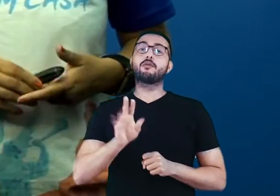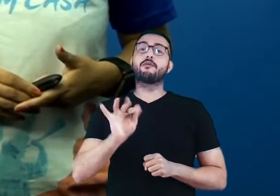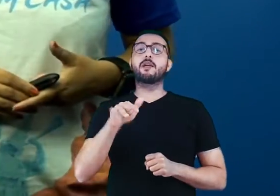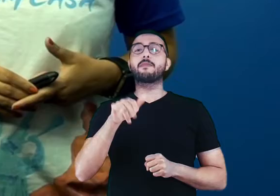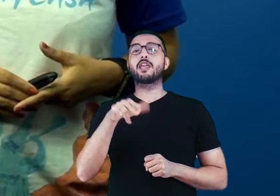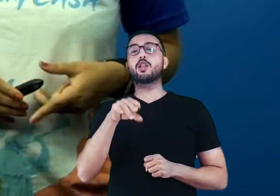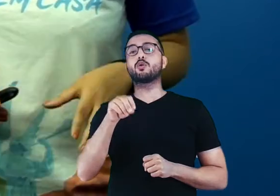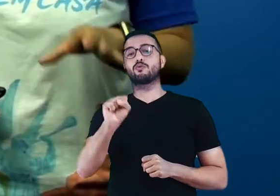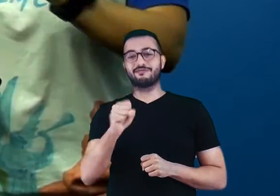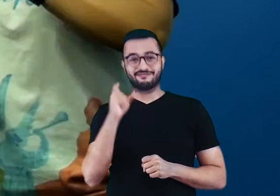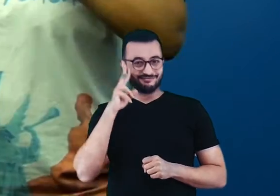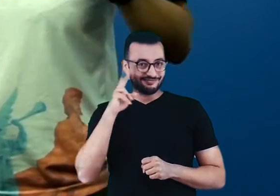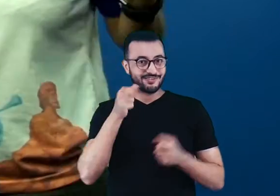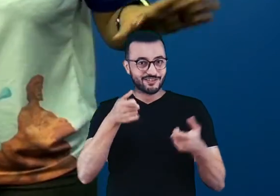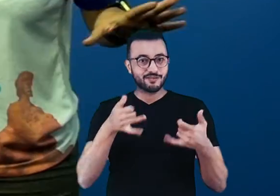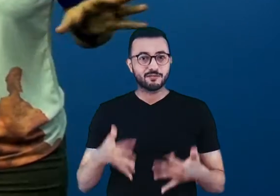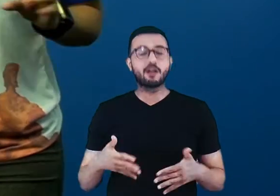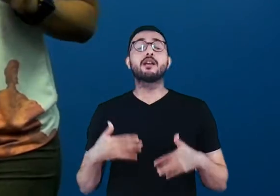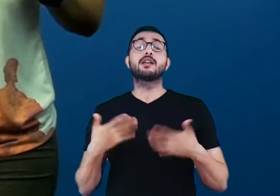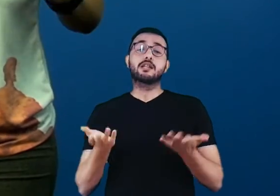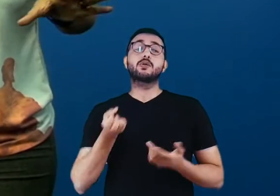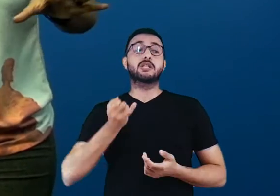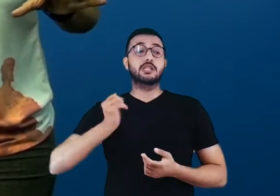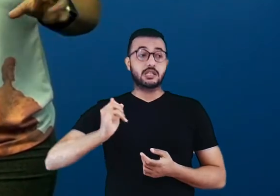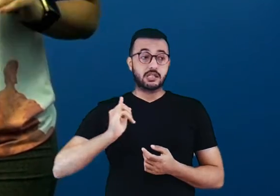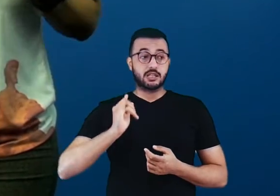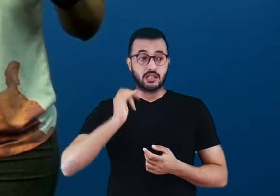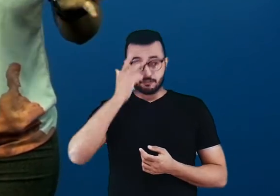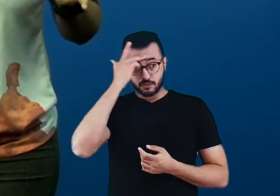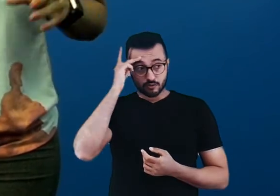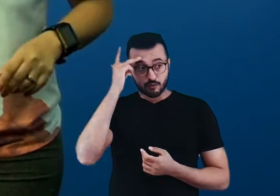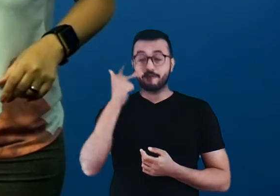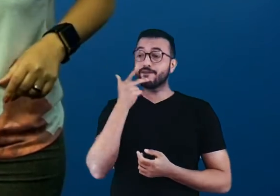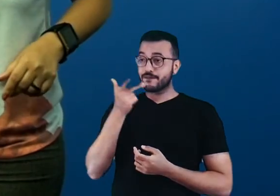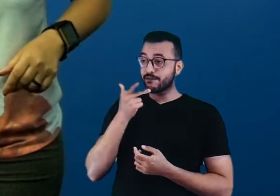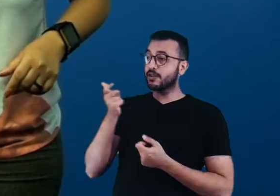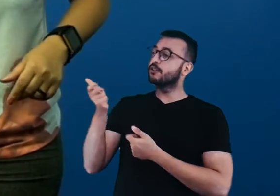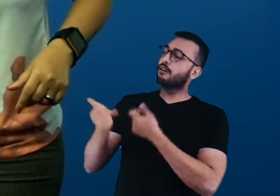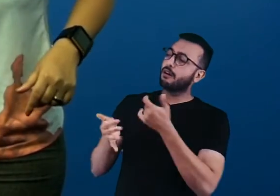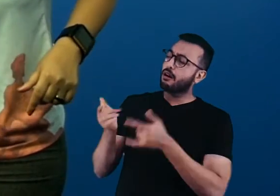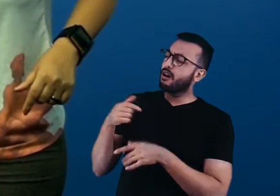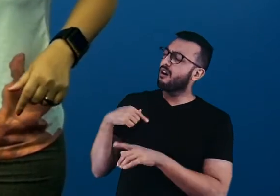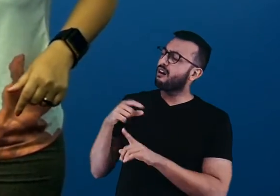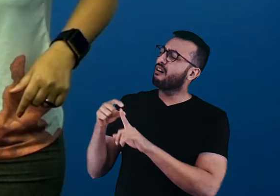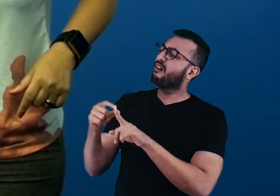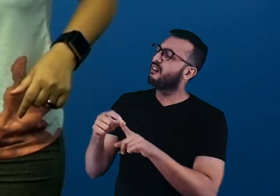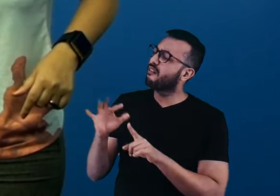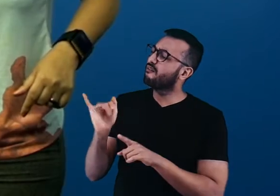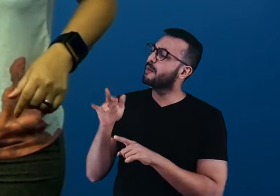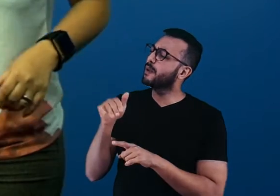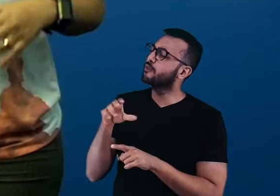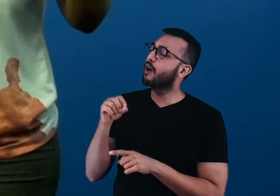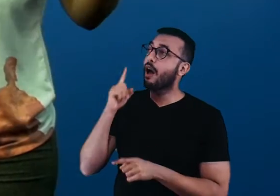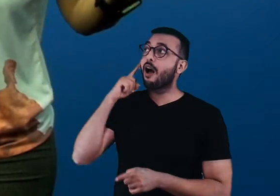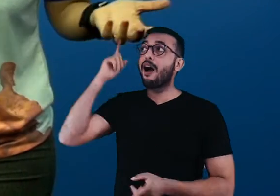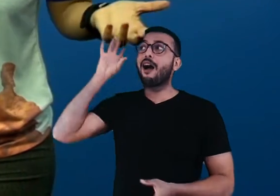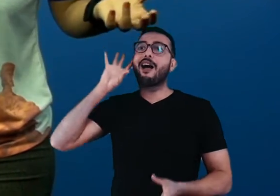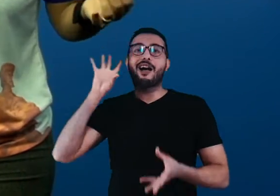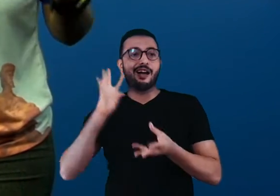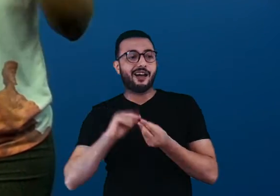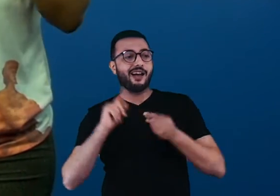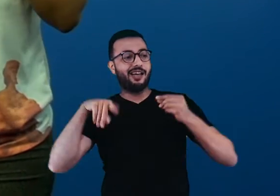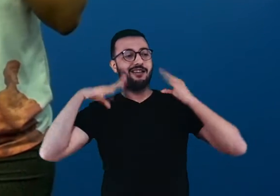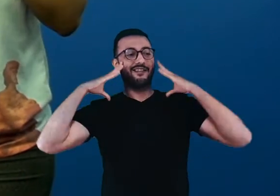flamengos. Lembra que eu comentei com vocês? Então, se por um momento você ouvir a expressão flamengos, se trata dos holandeses. E os